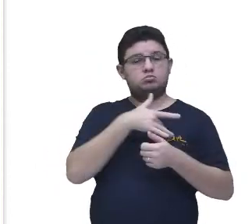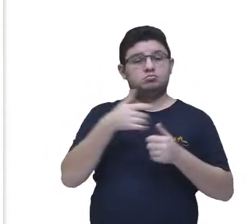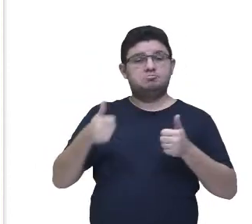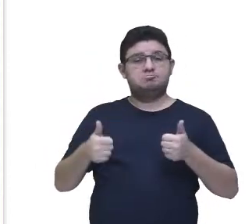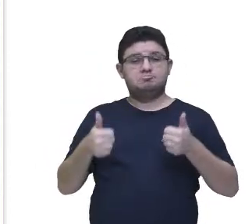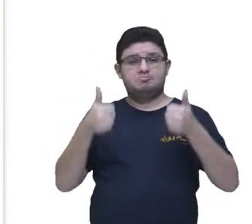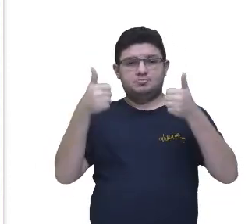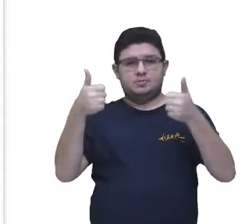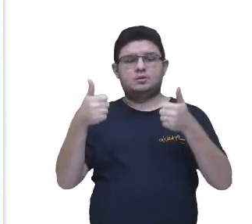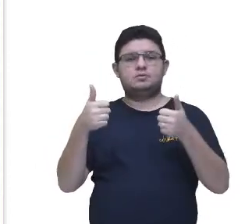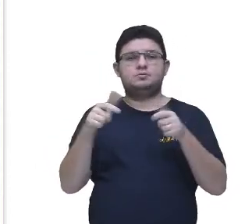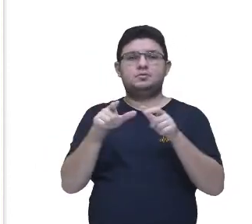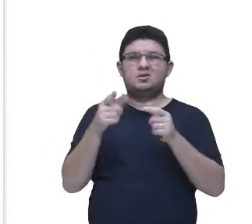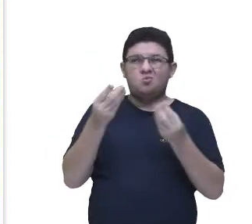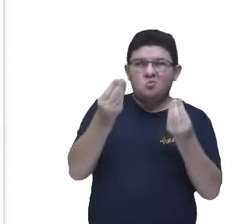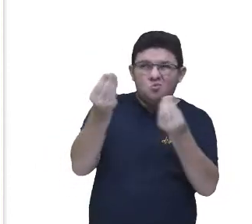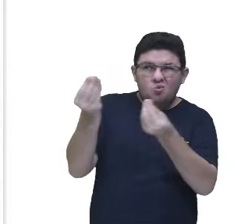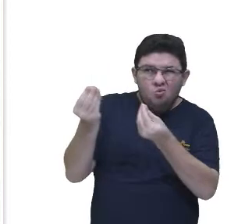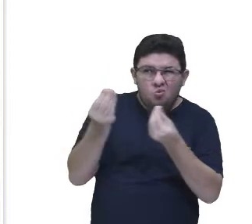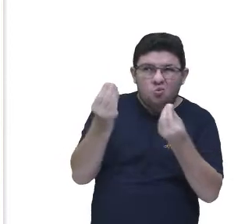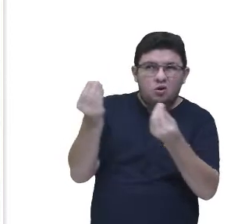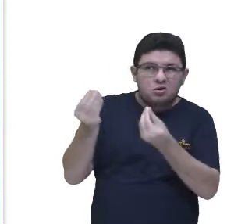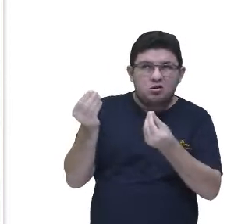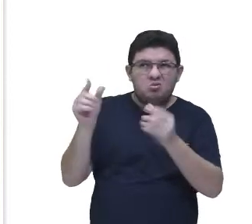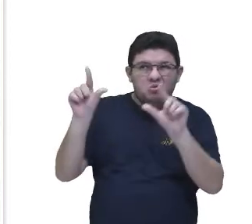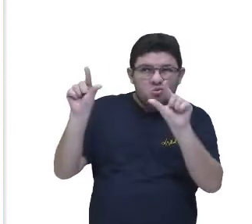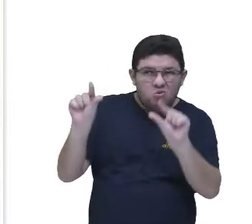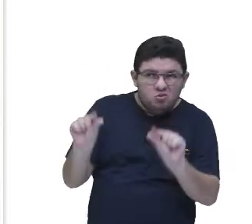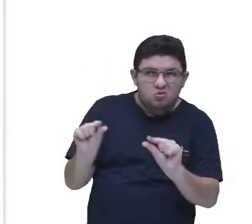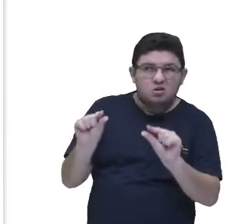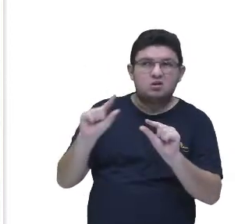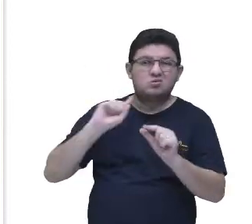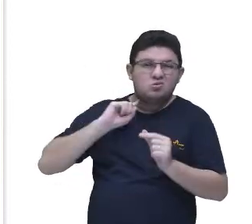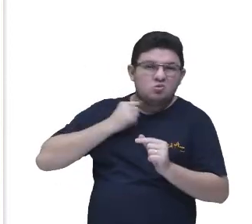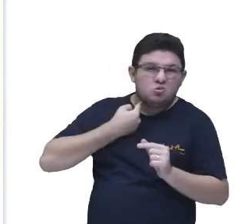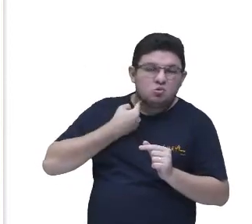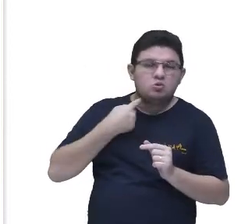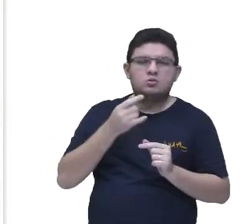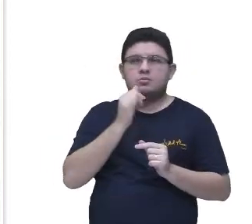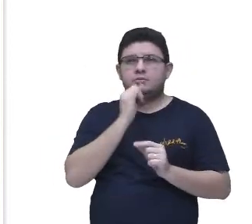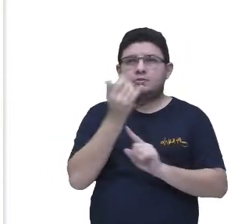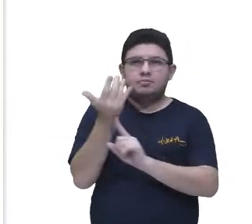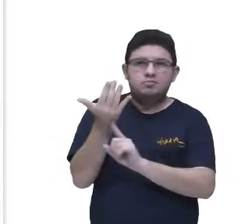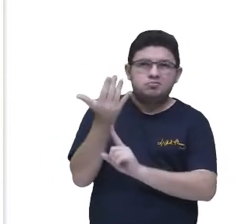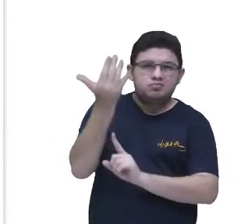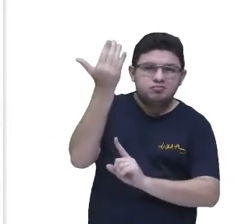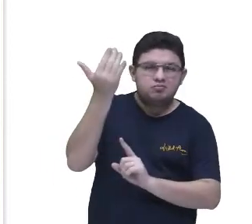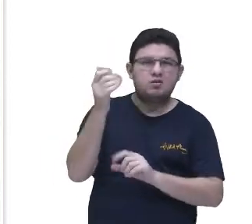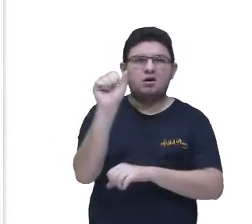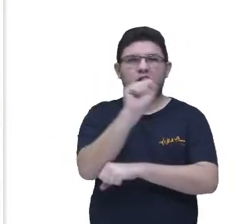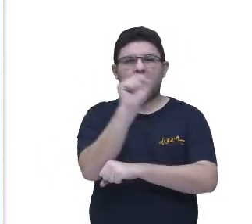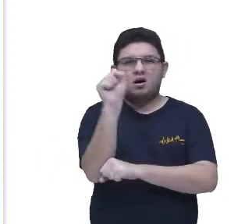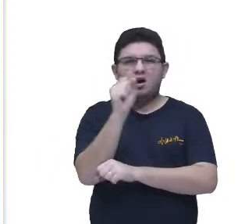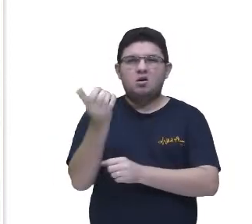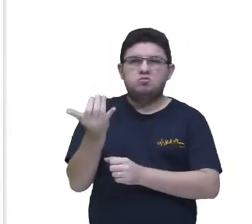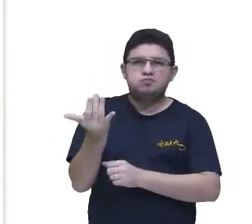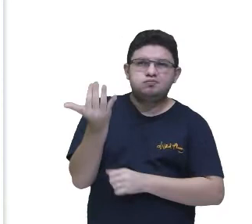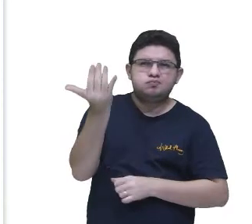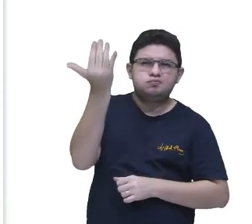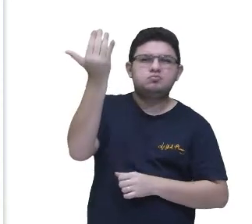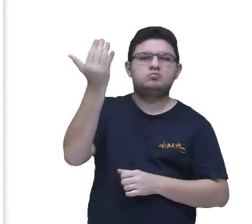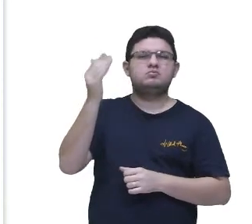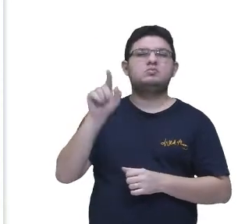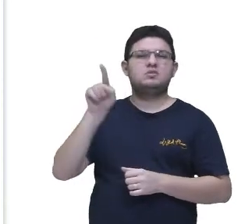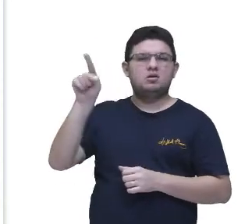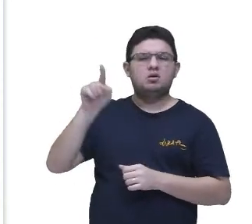qualidade do ar, a poluição, que a gente pode dizer dos carros, a poluição que é produzida pelas indústrias, isso vai interferir na qualidade do ar.